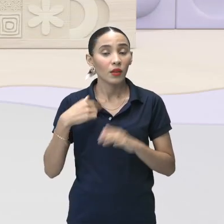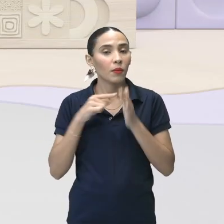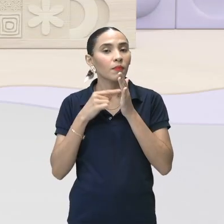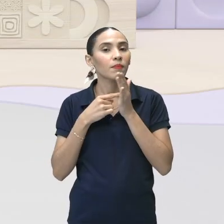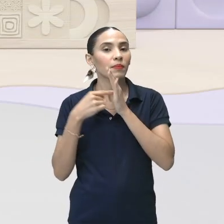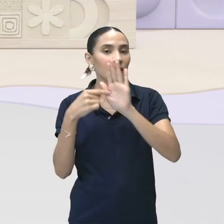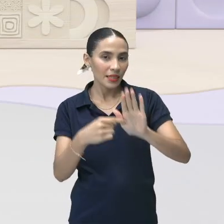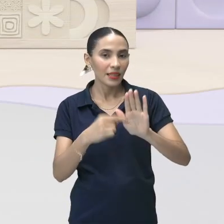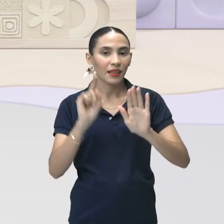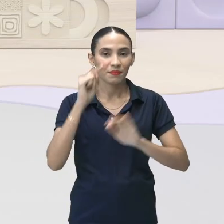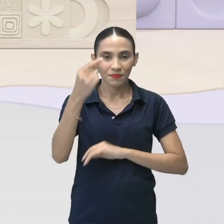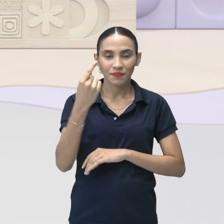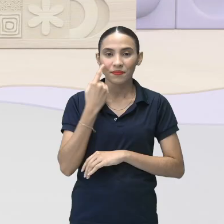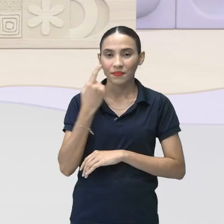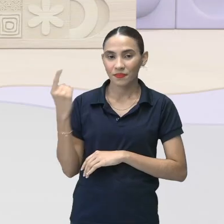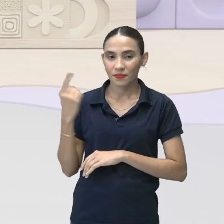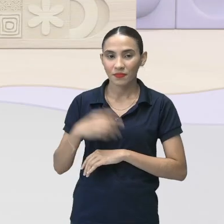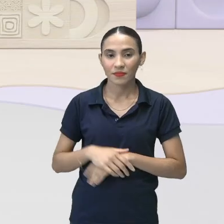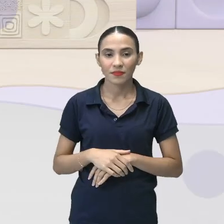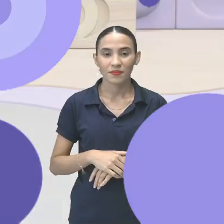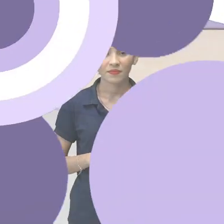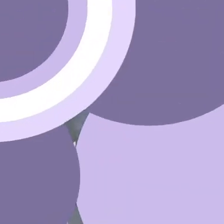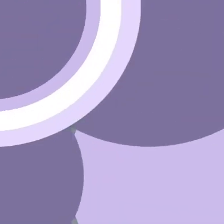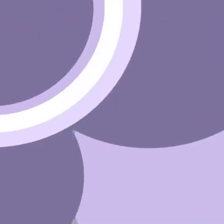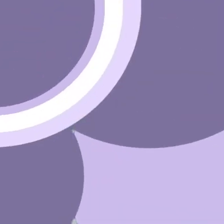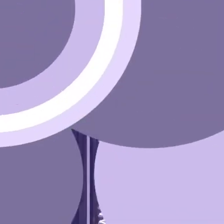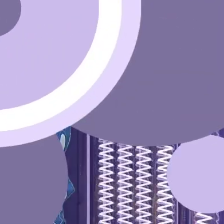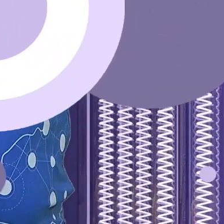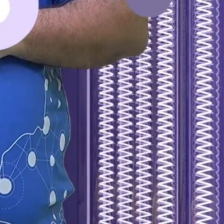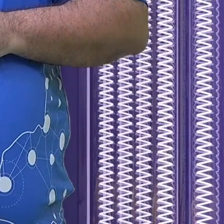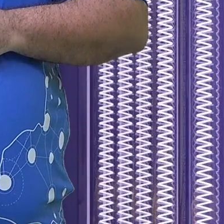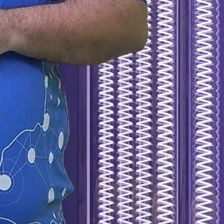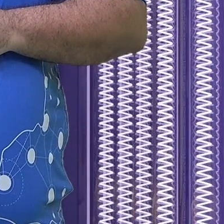na próxima carteira. Para pensar.